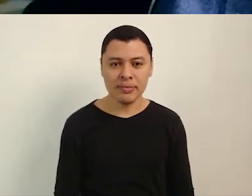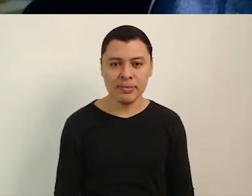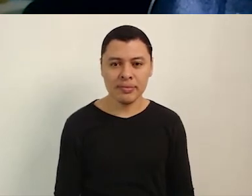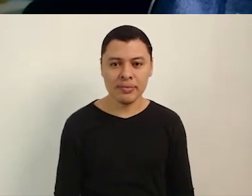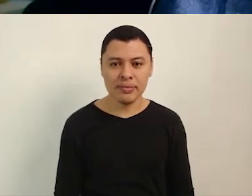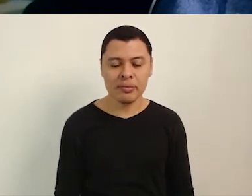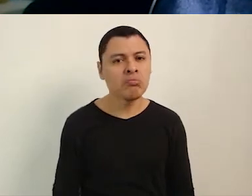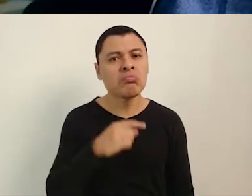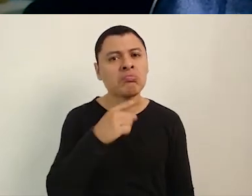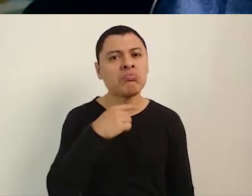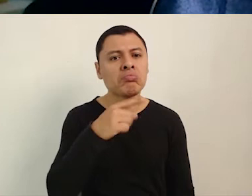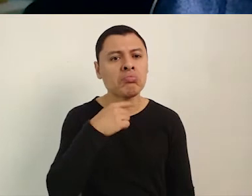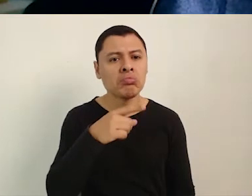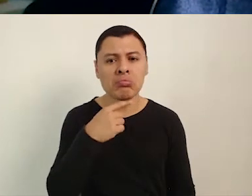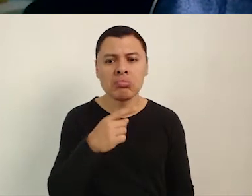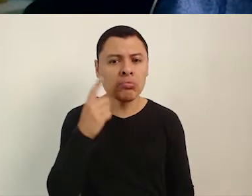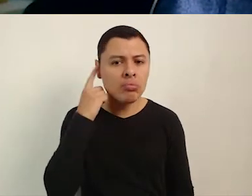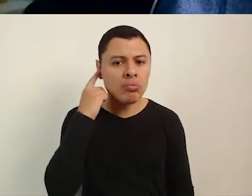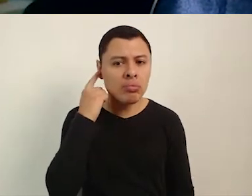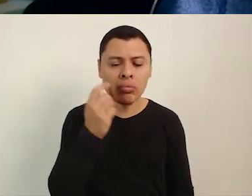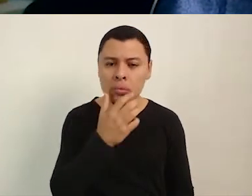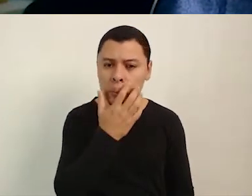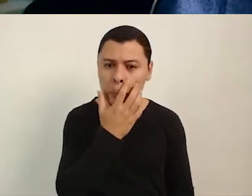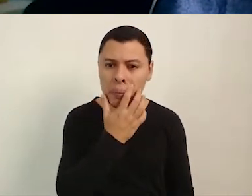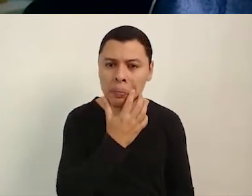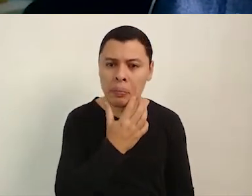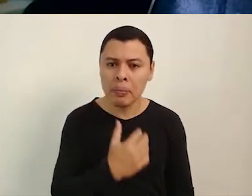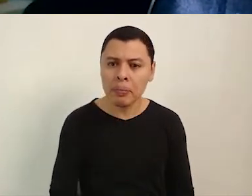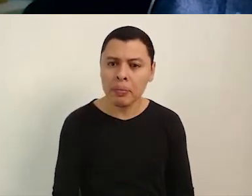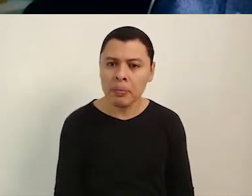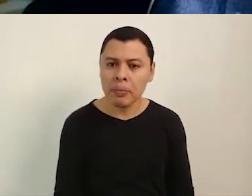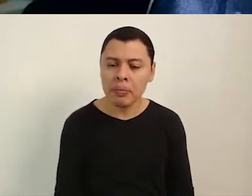Ele não tá dando a opção com som.